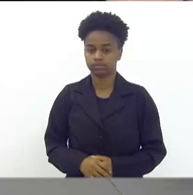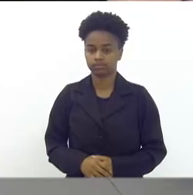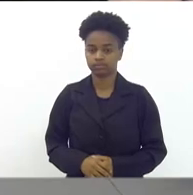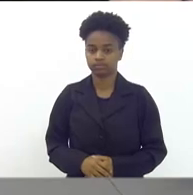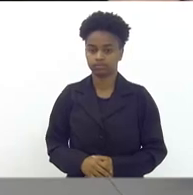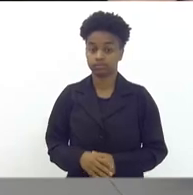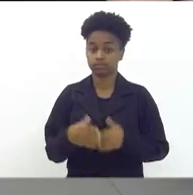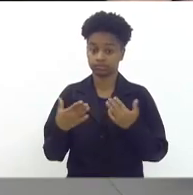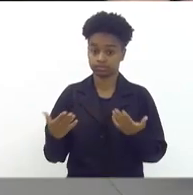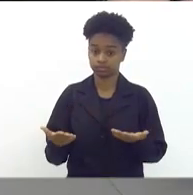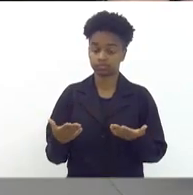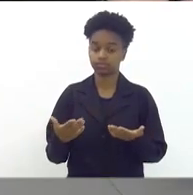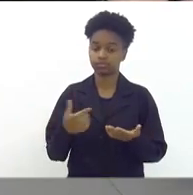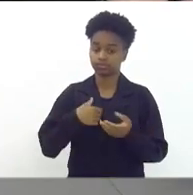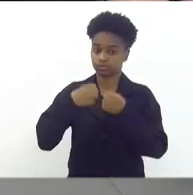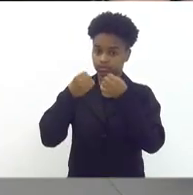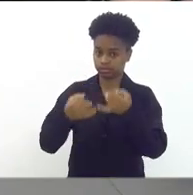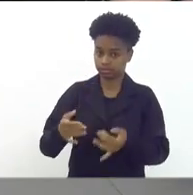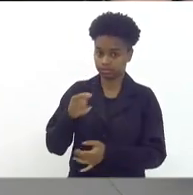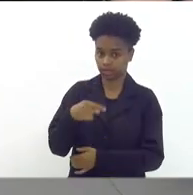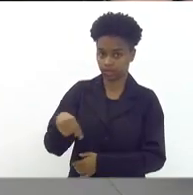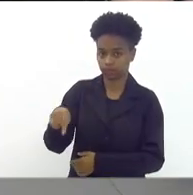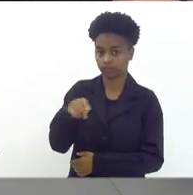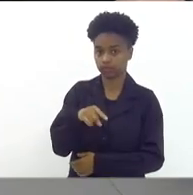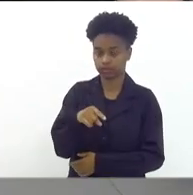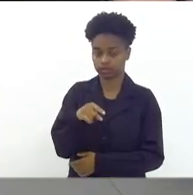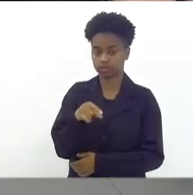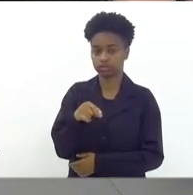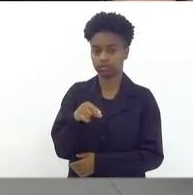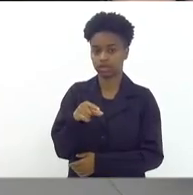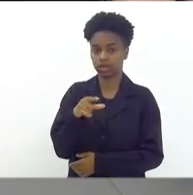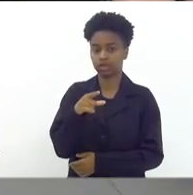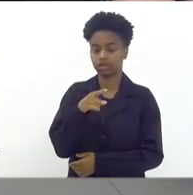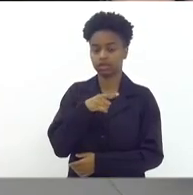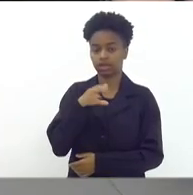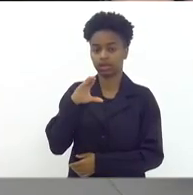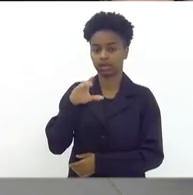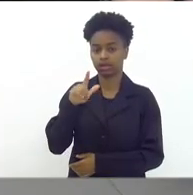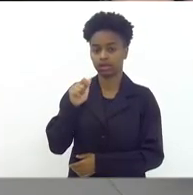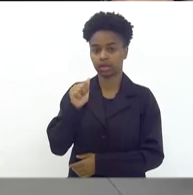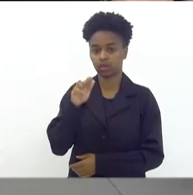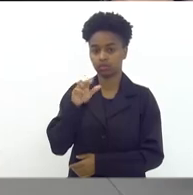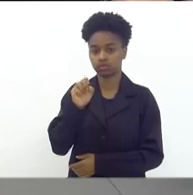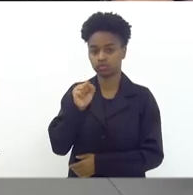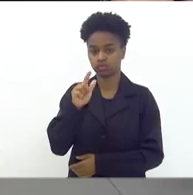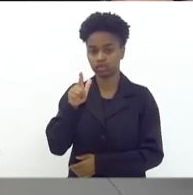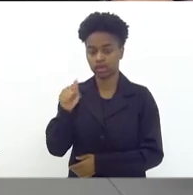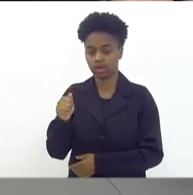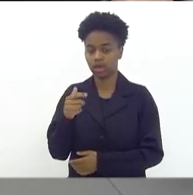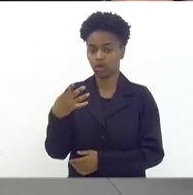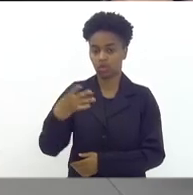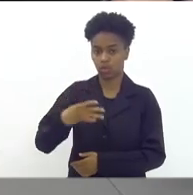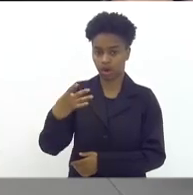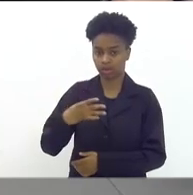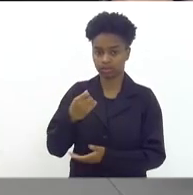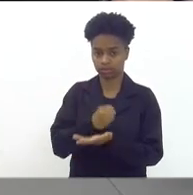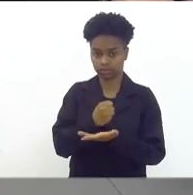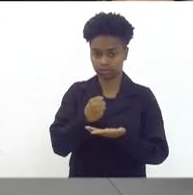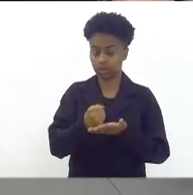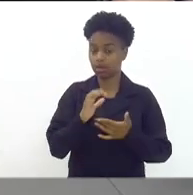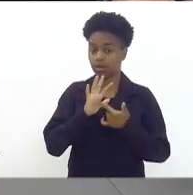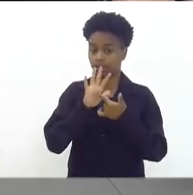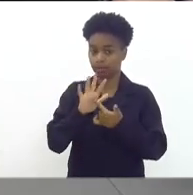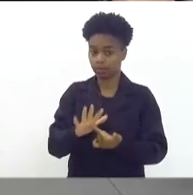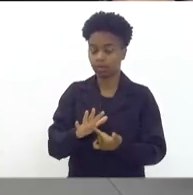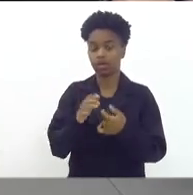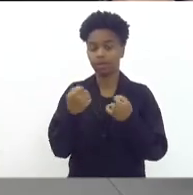então só para os senhores têm noção isso é da cláusula quarta do contrato obriga essa concessionária instituir